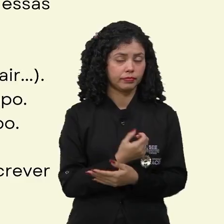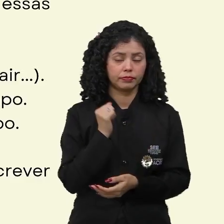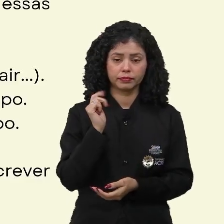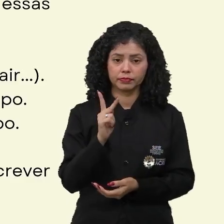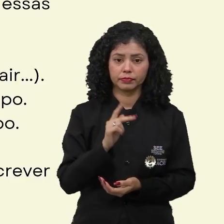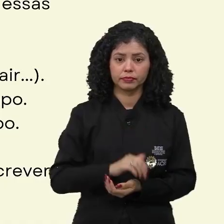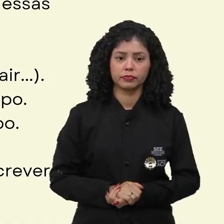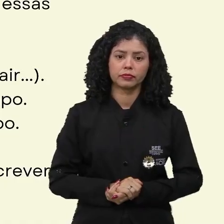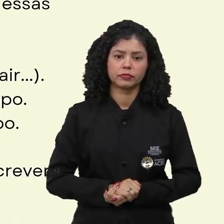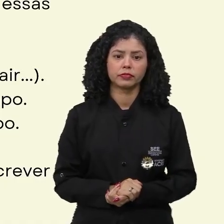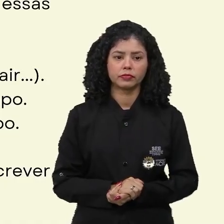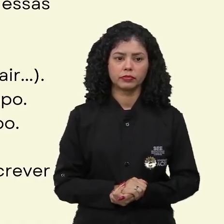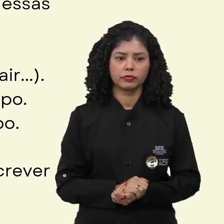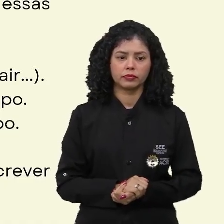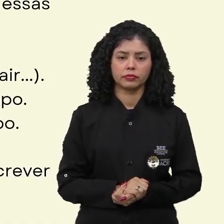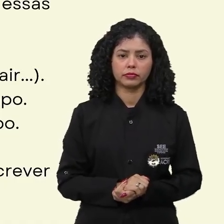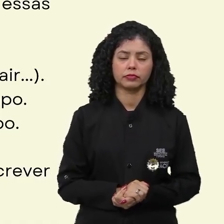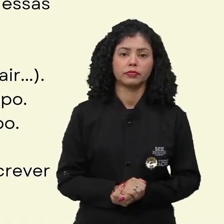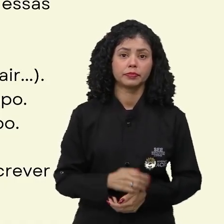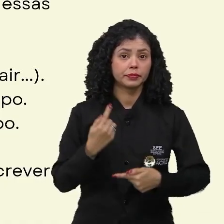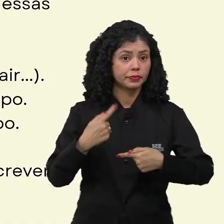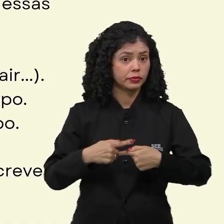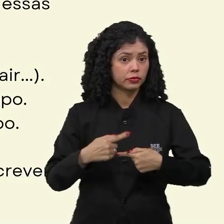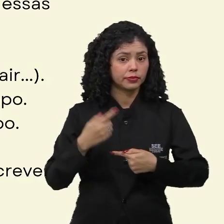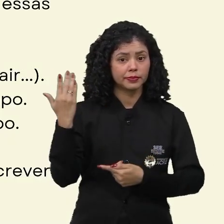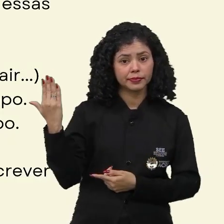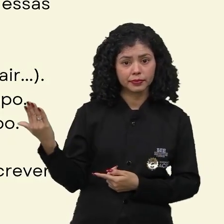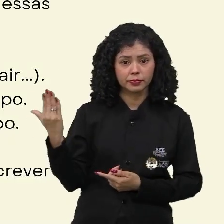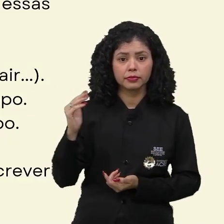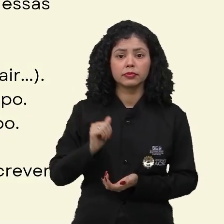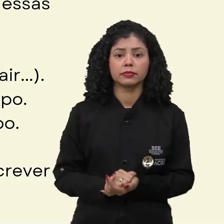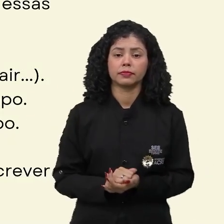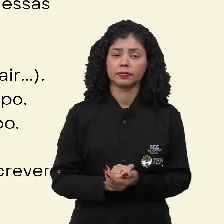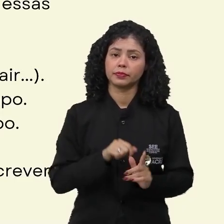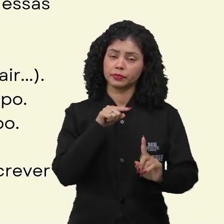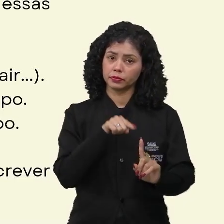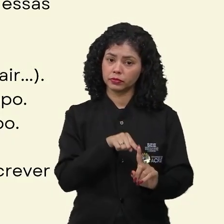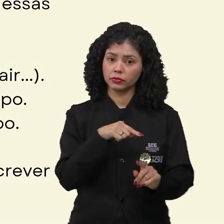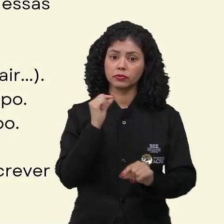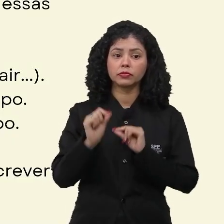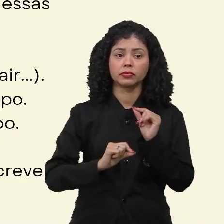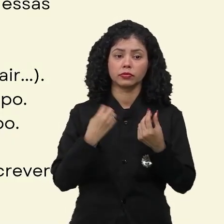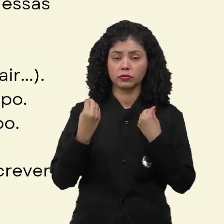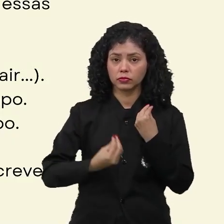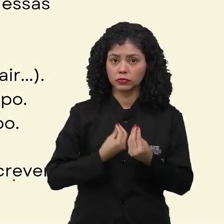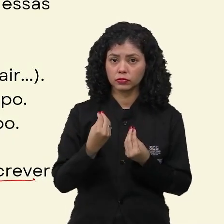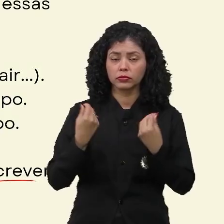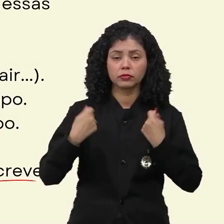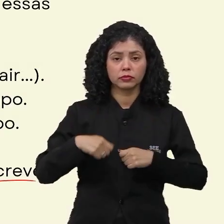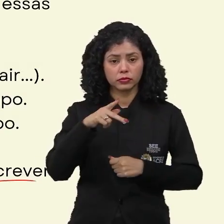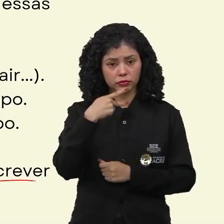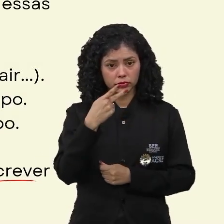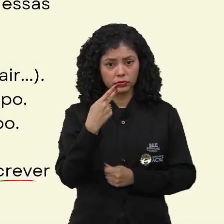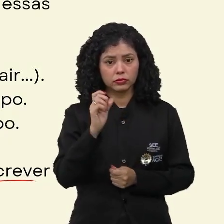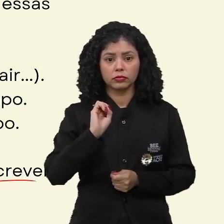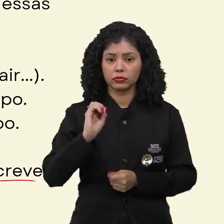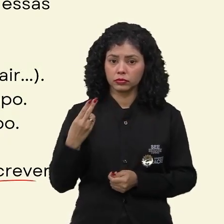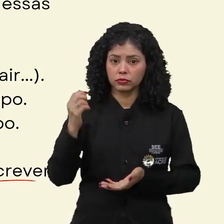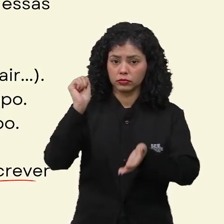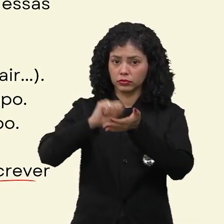certo? Então, esse tipo de gramática impõe como se deve falar